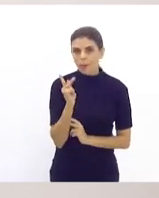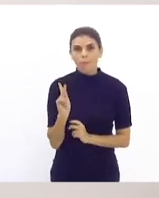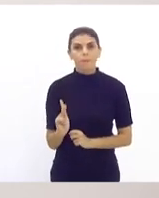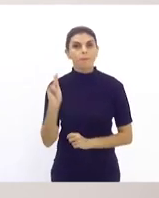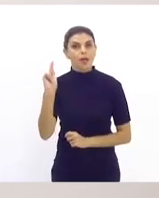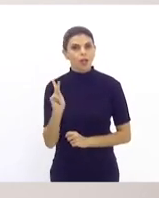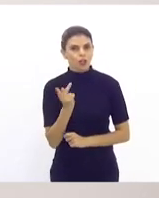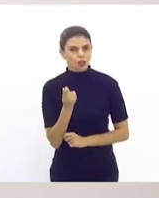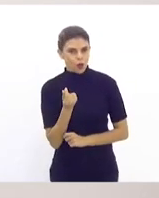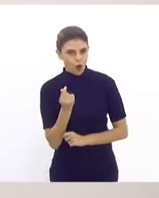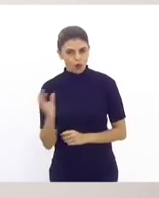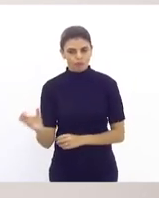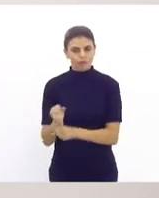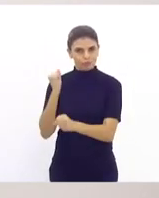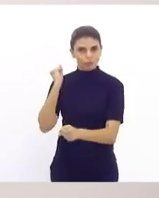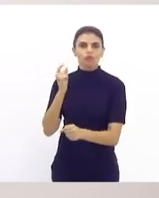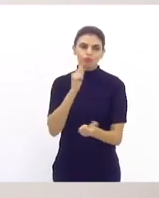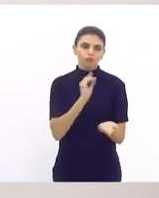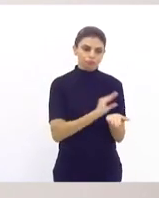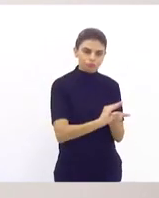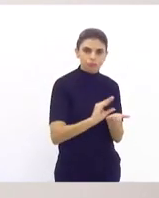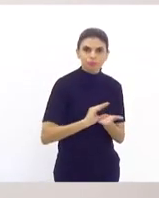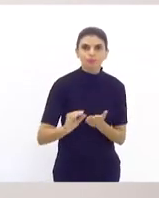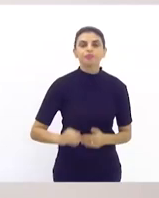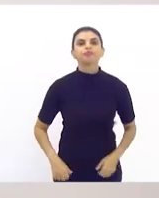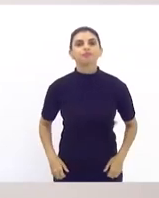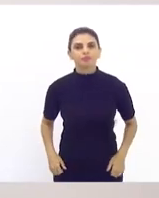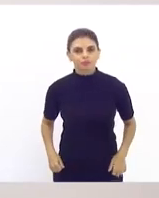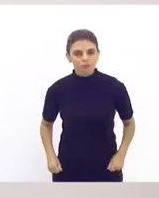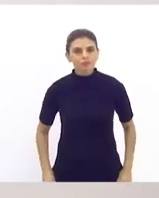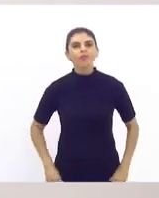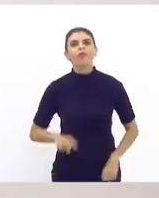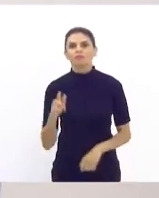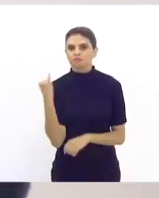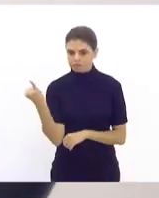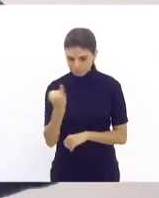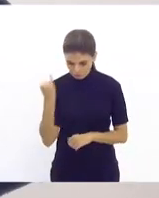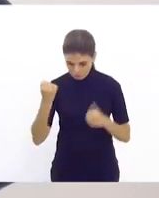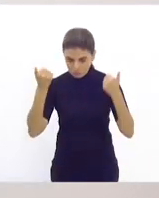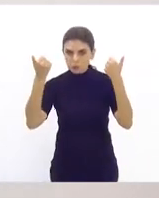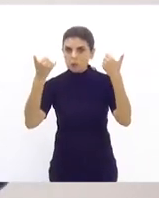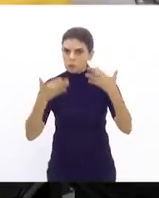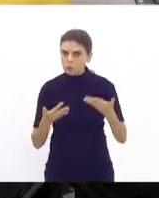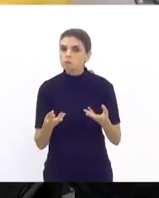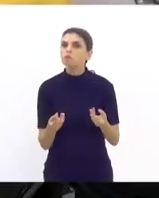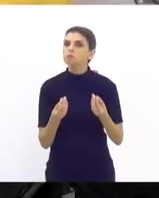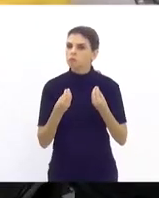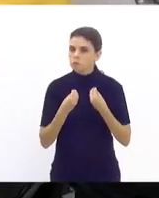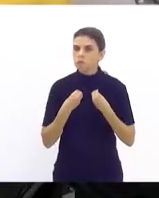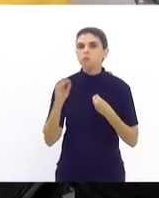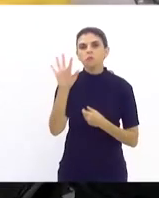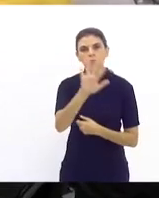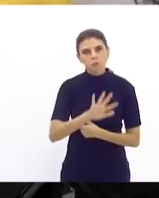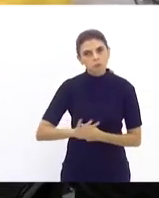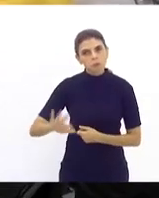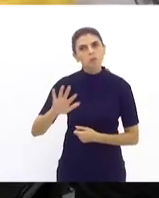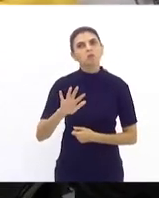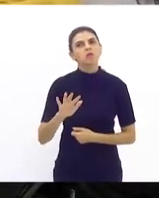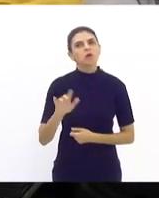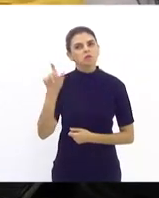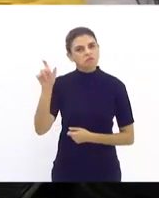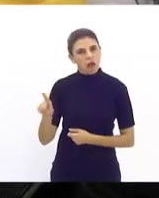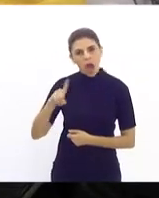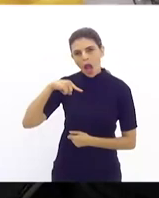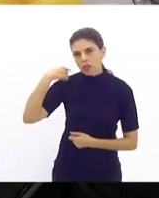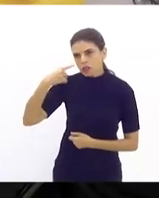offshore licenciada, então oficialmente reconhecida. A versatilidade de Vossa Excelência nos honra. Advogado